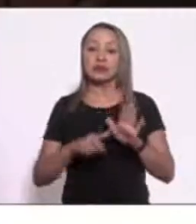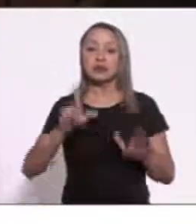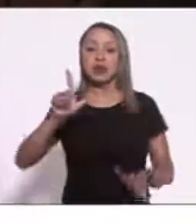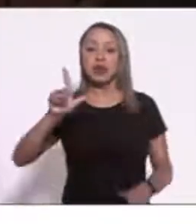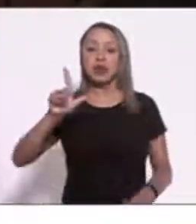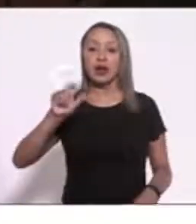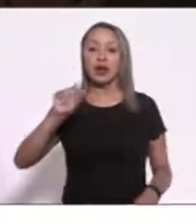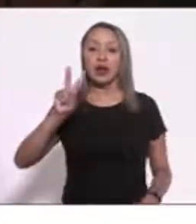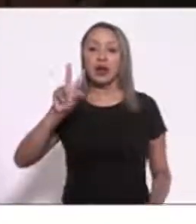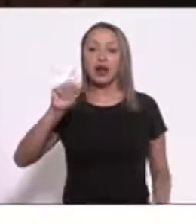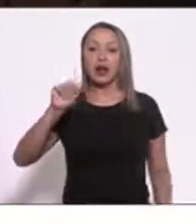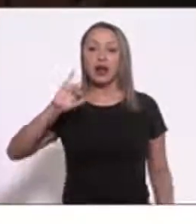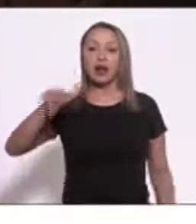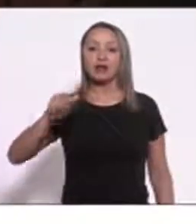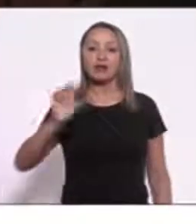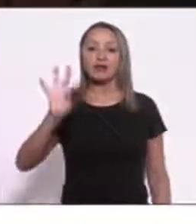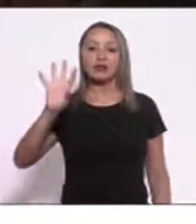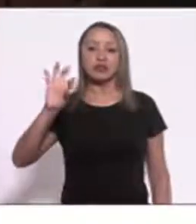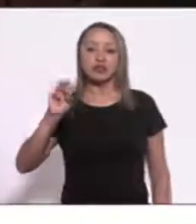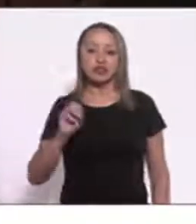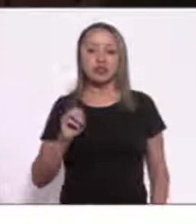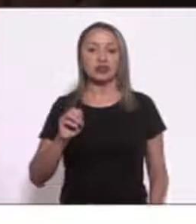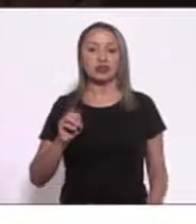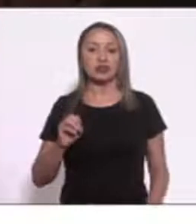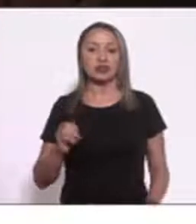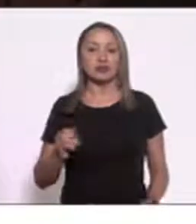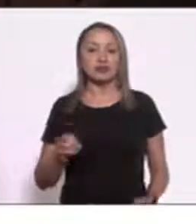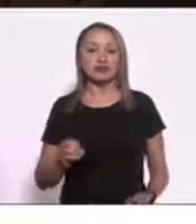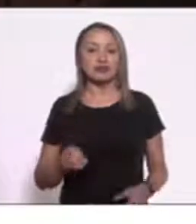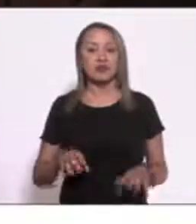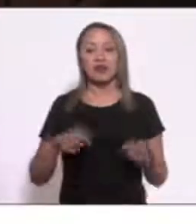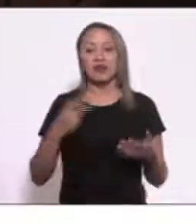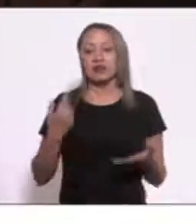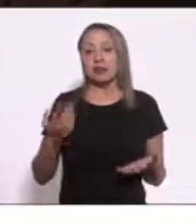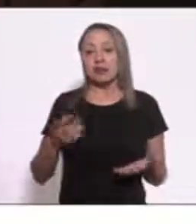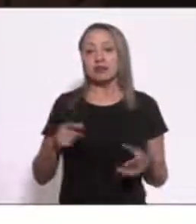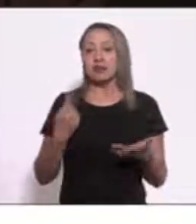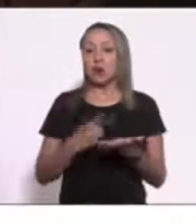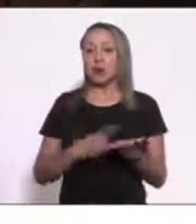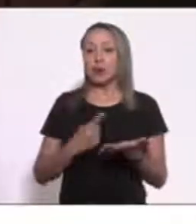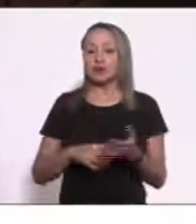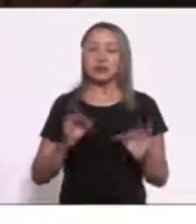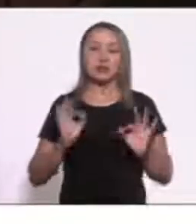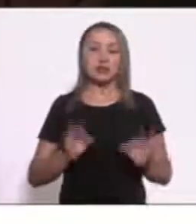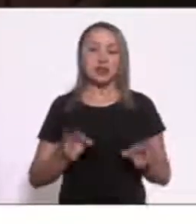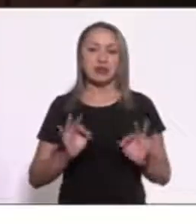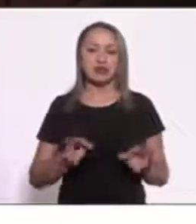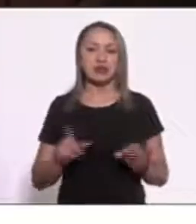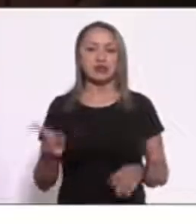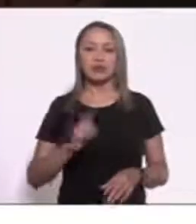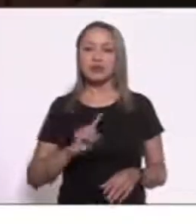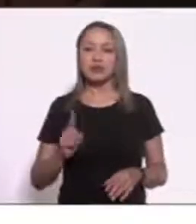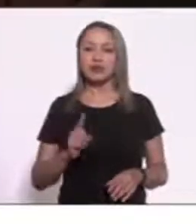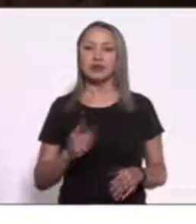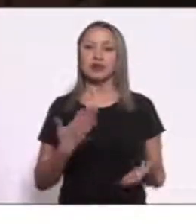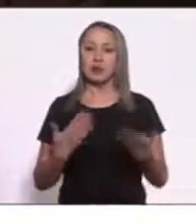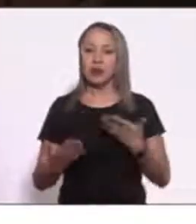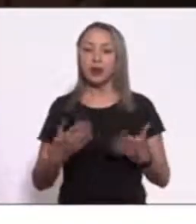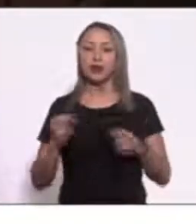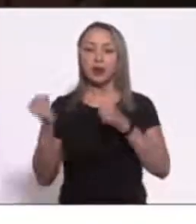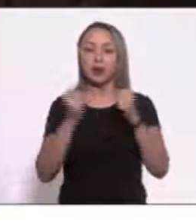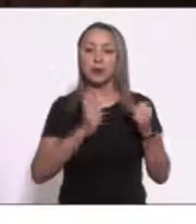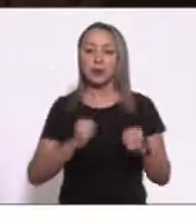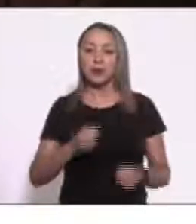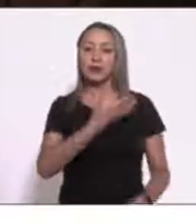tiveram um comportamento, digamos, republicano em suas relações com o poder público. De forma que,